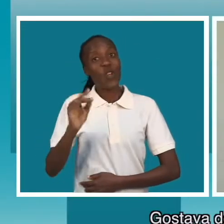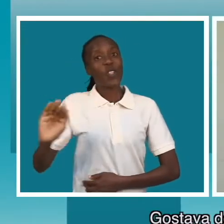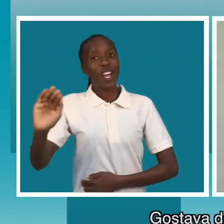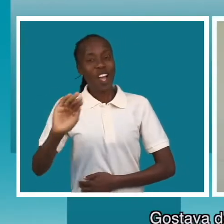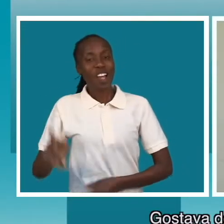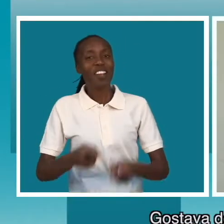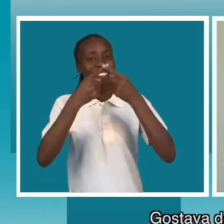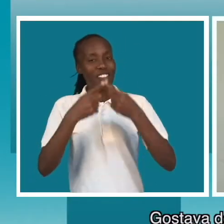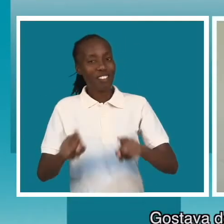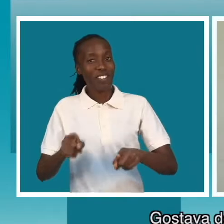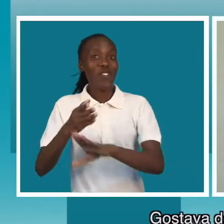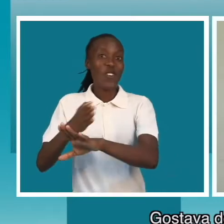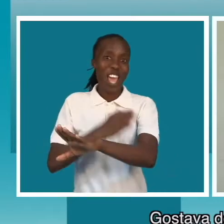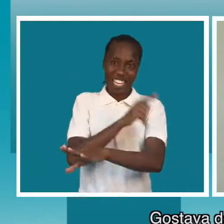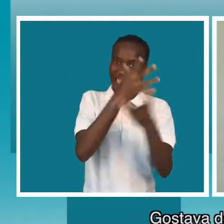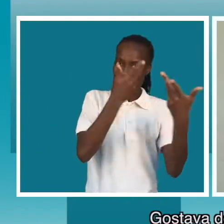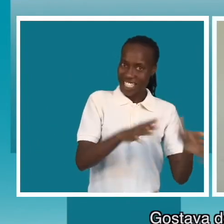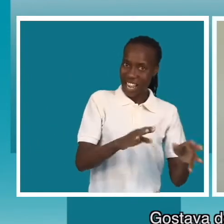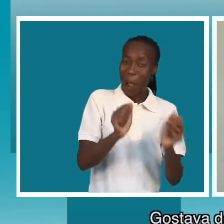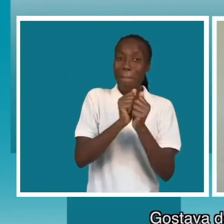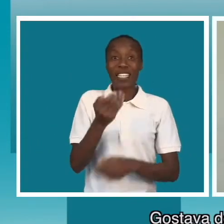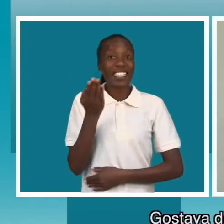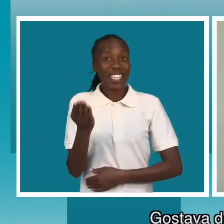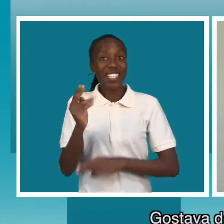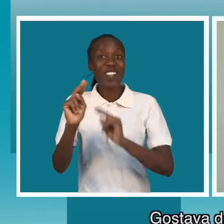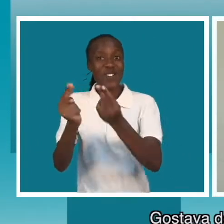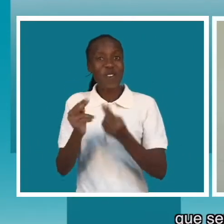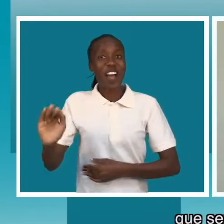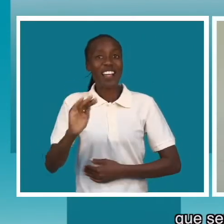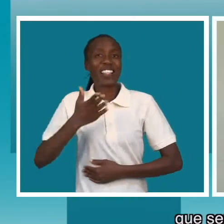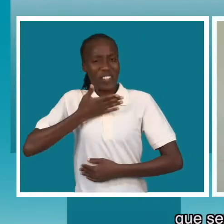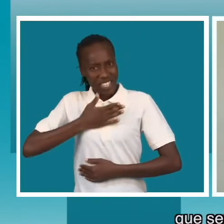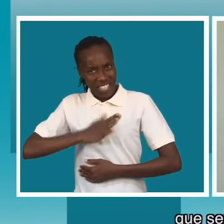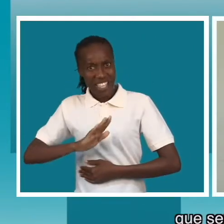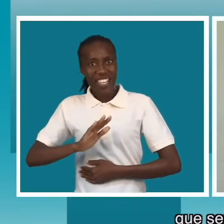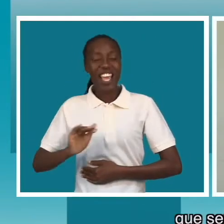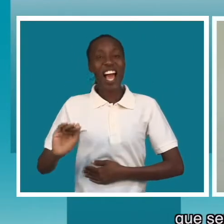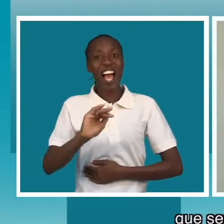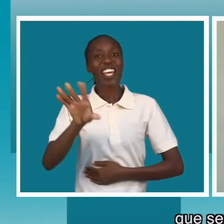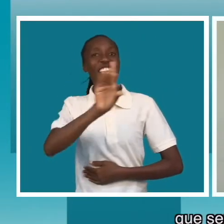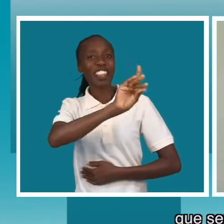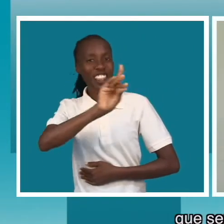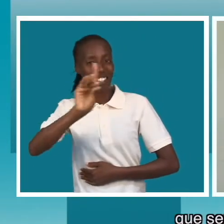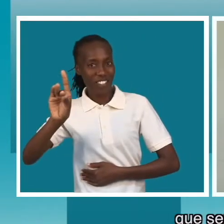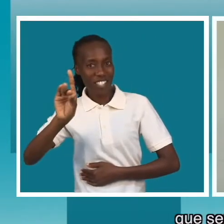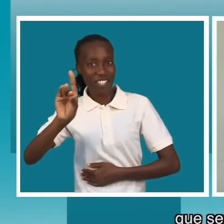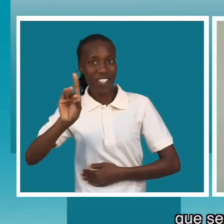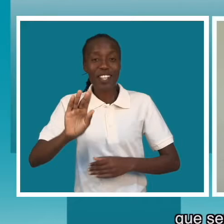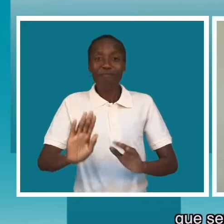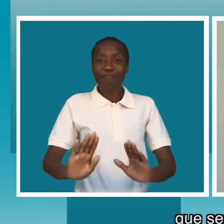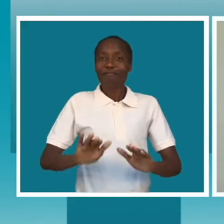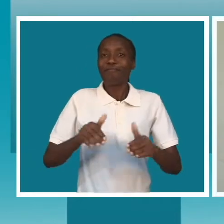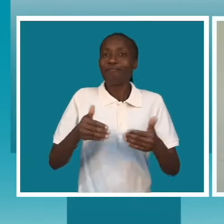totalmente diferente da que deve que eu fiz né seria uma lei que quer ver com deficiência